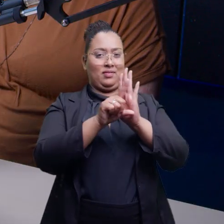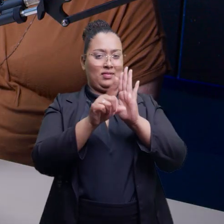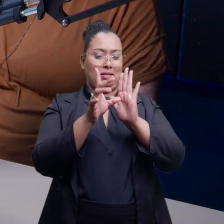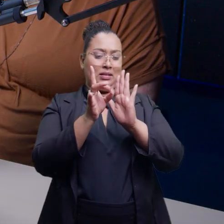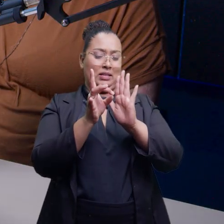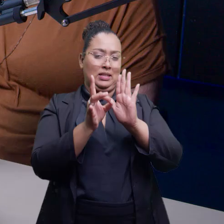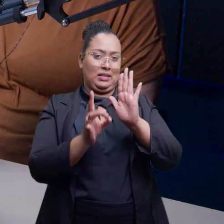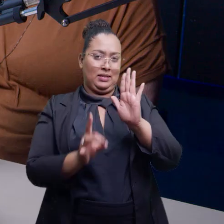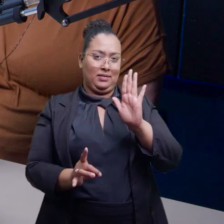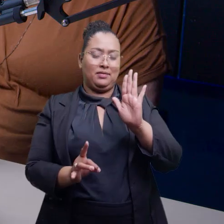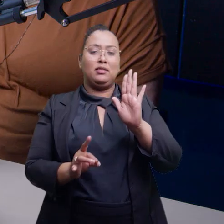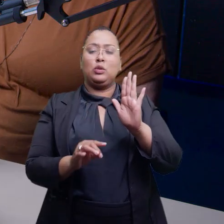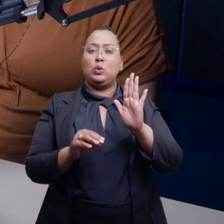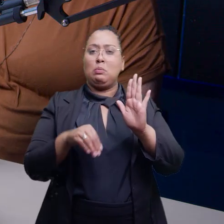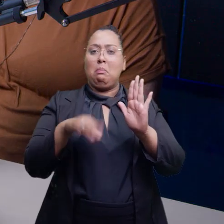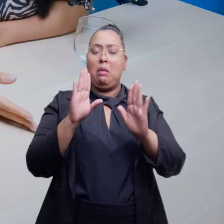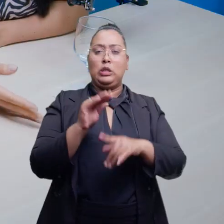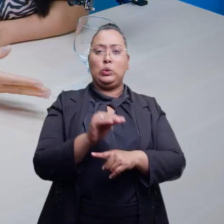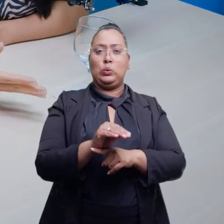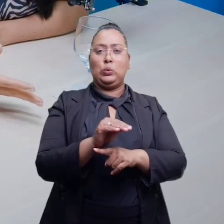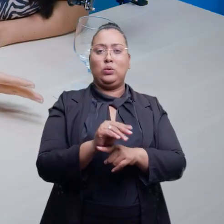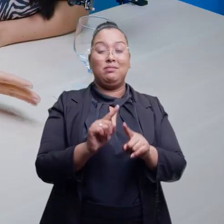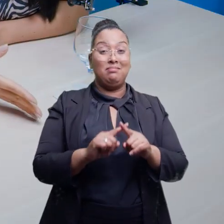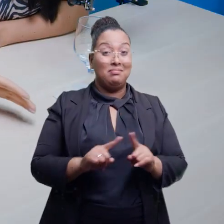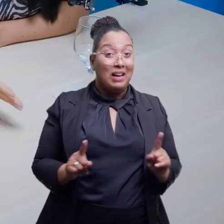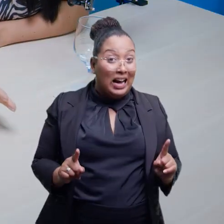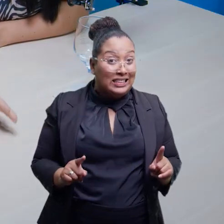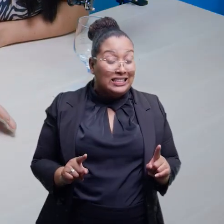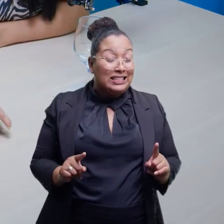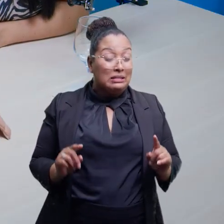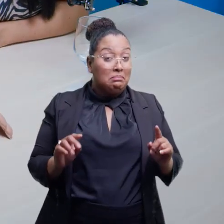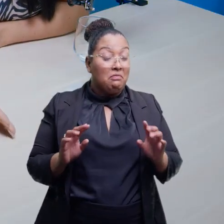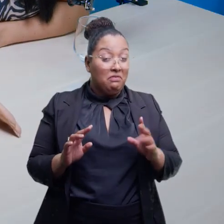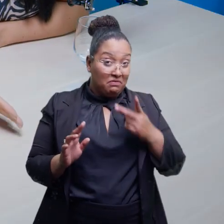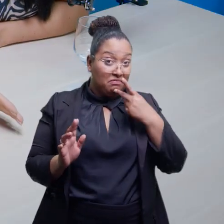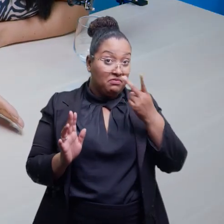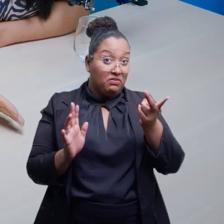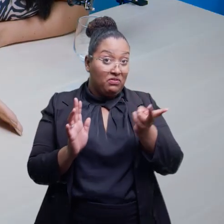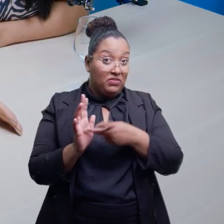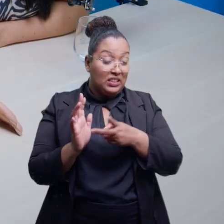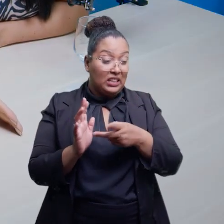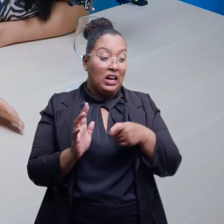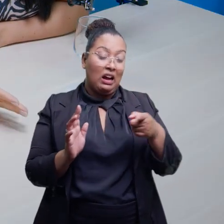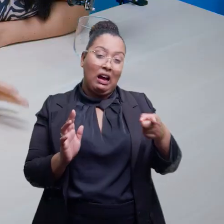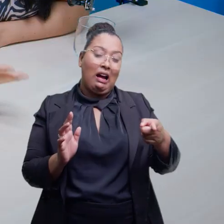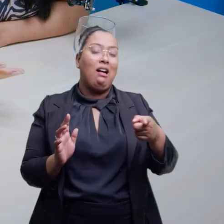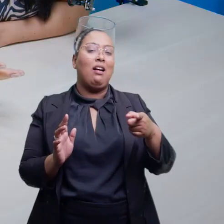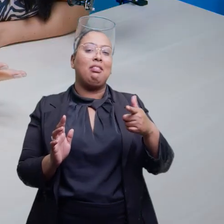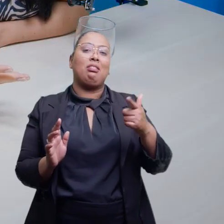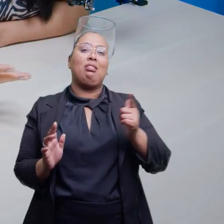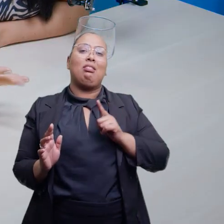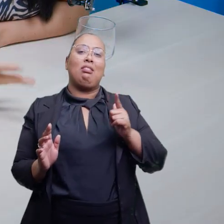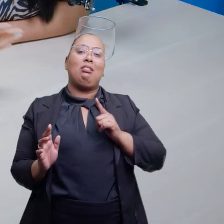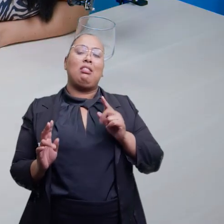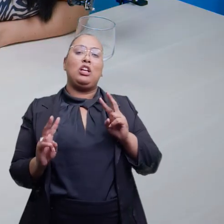legislação bastante protetiva, mas que ainda esbarra, sim, né,